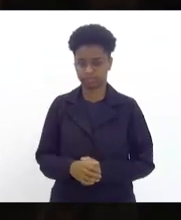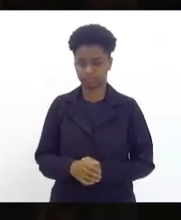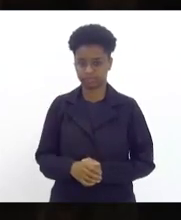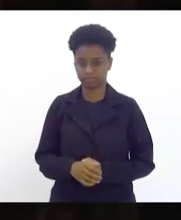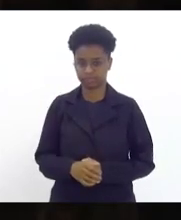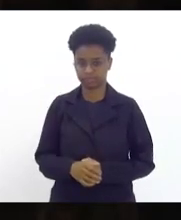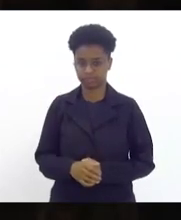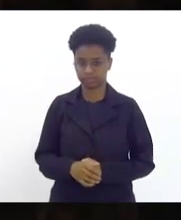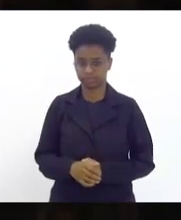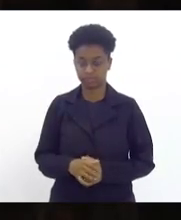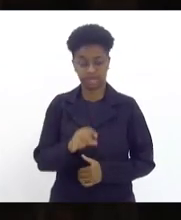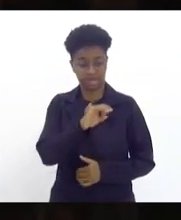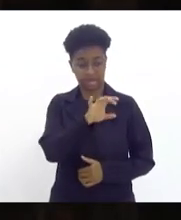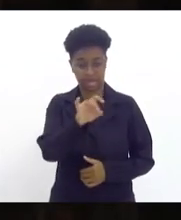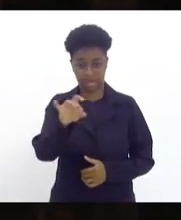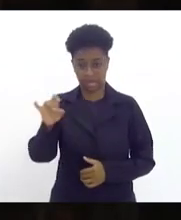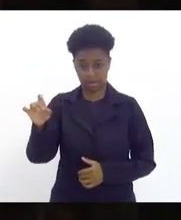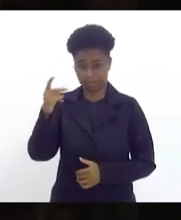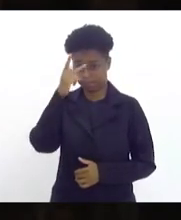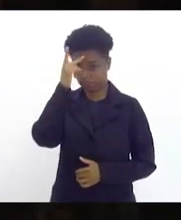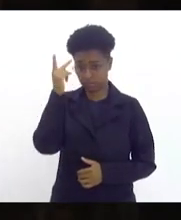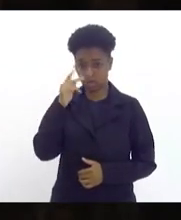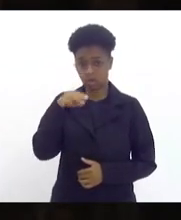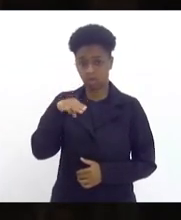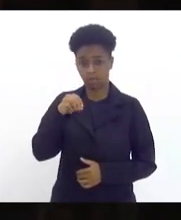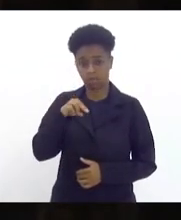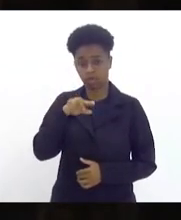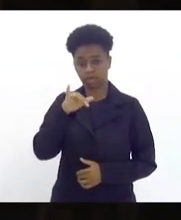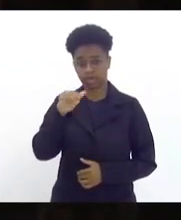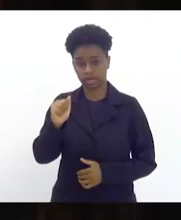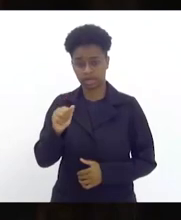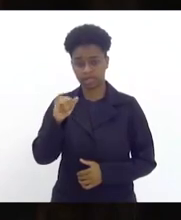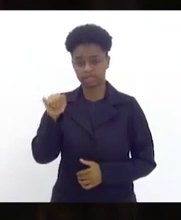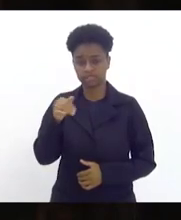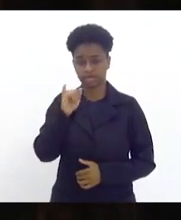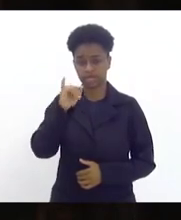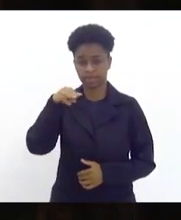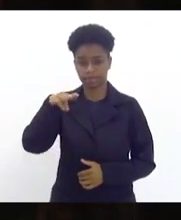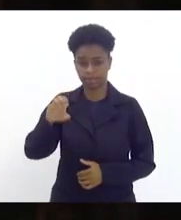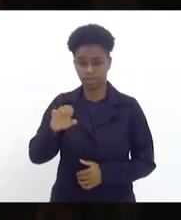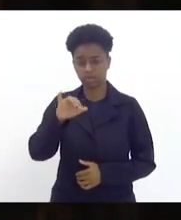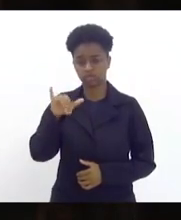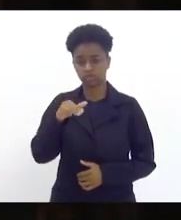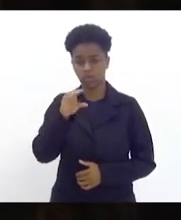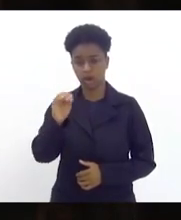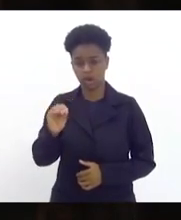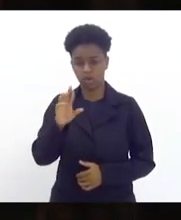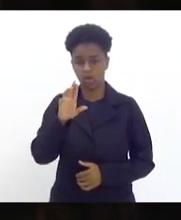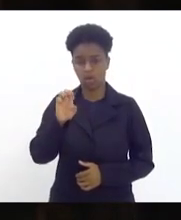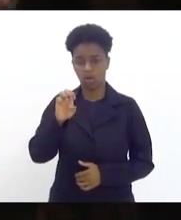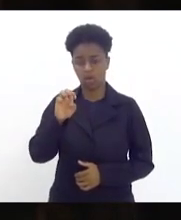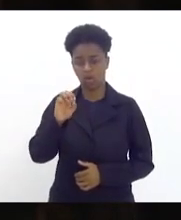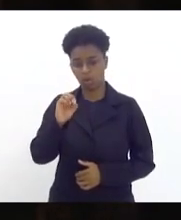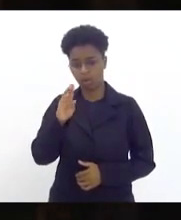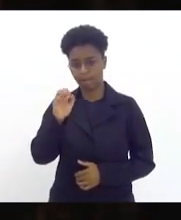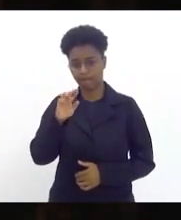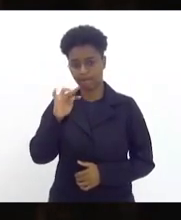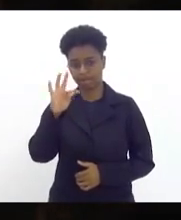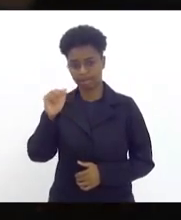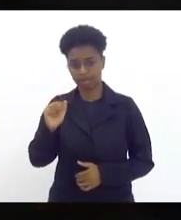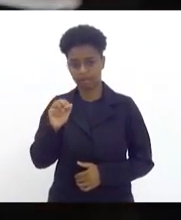cada rosto conhecido aqui Mônica Jaime João Roberta Walter